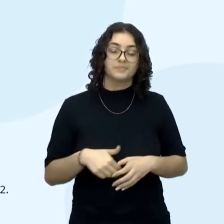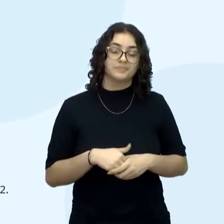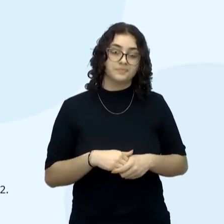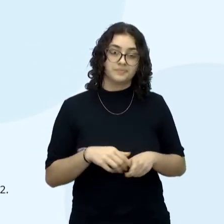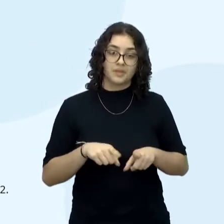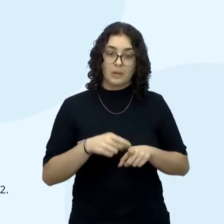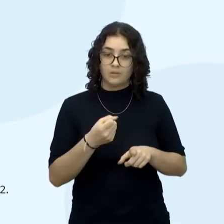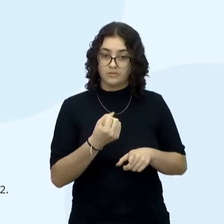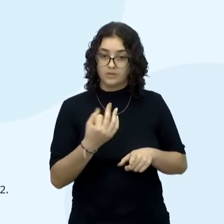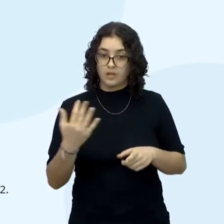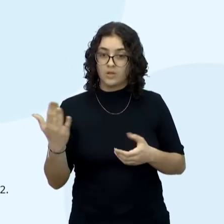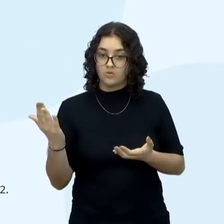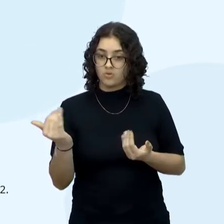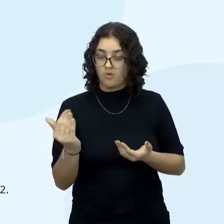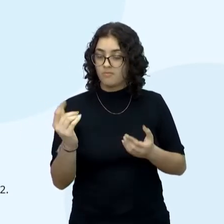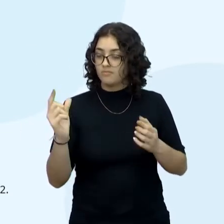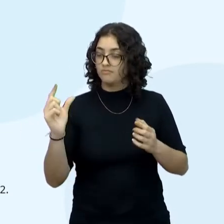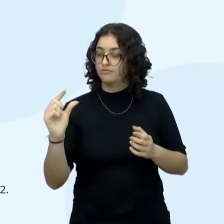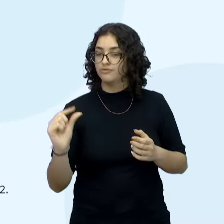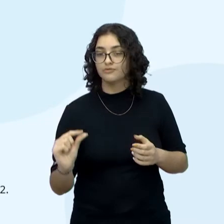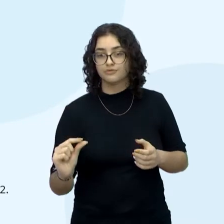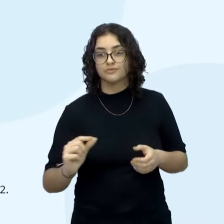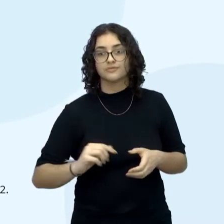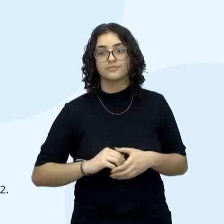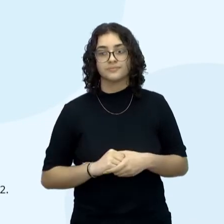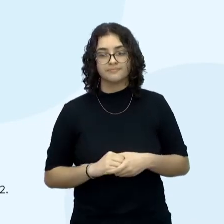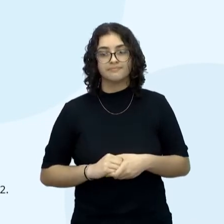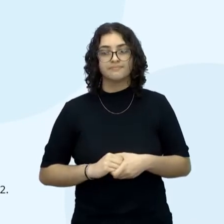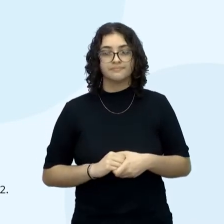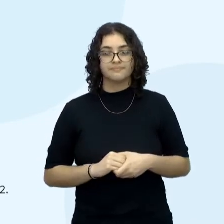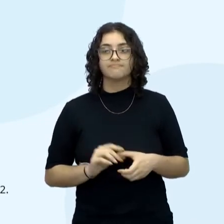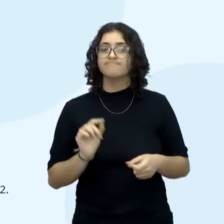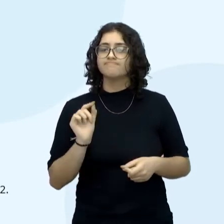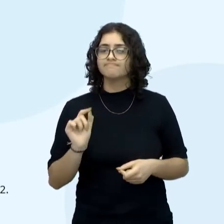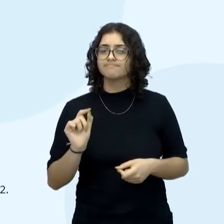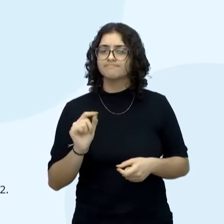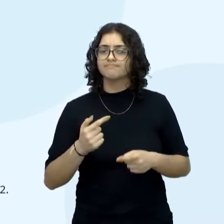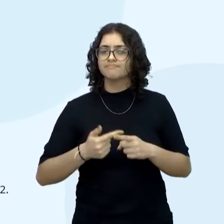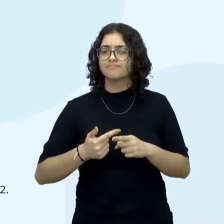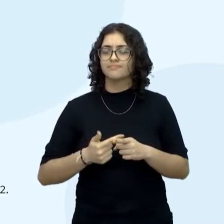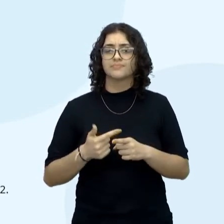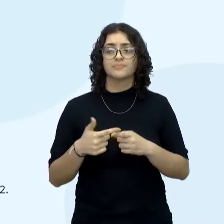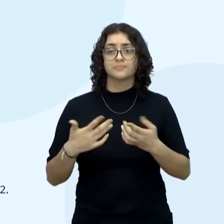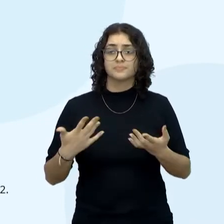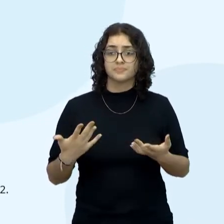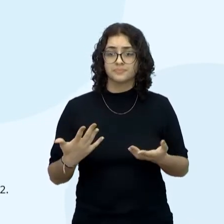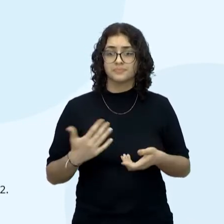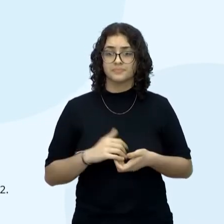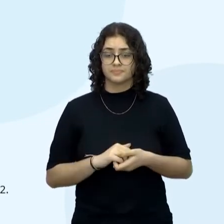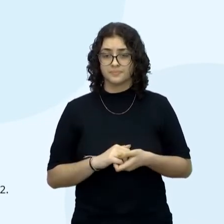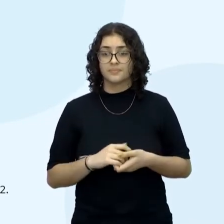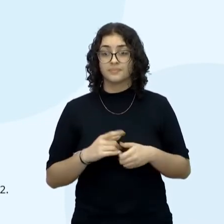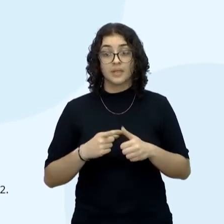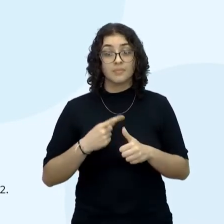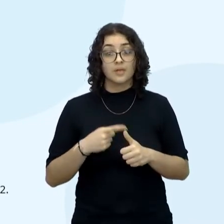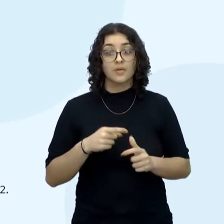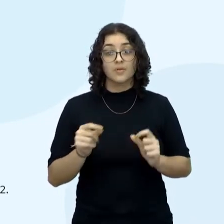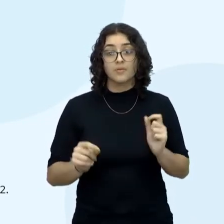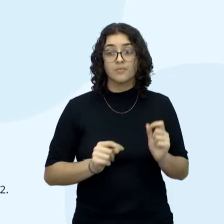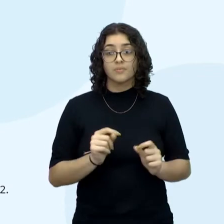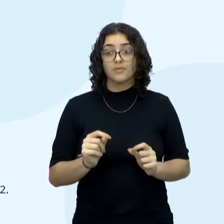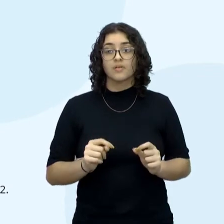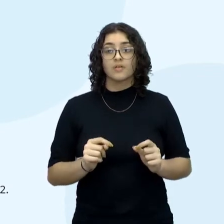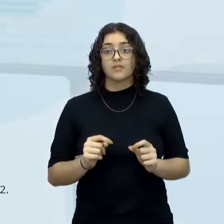quantidade de jovens está diminuindo cada vez mais. Então, por que exatamente isso, né? Primeira coisa, a gente